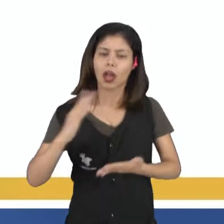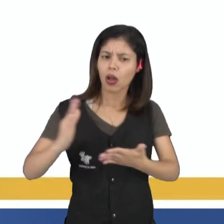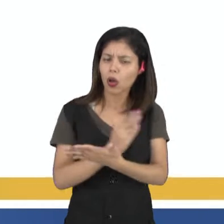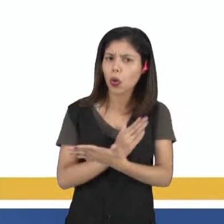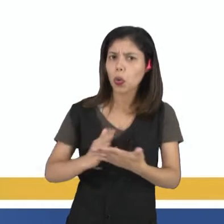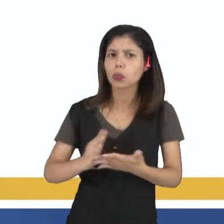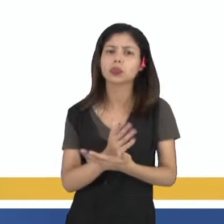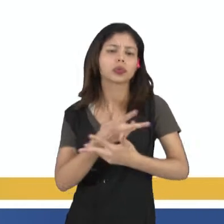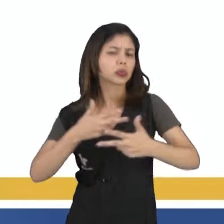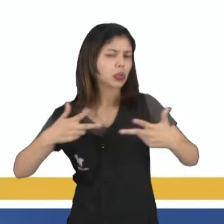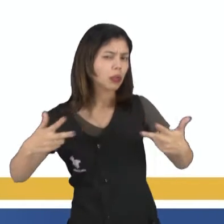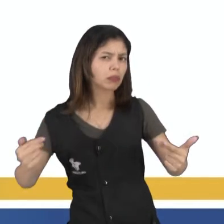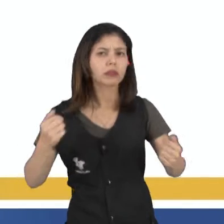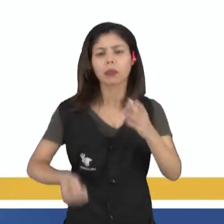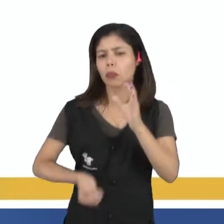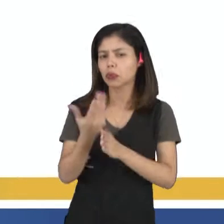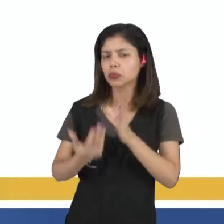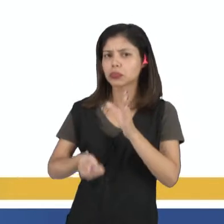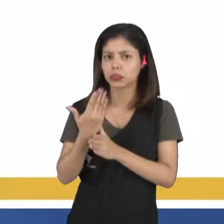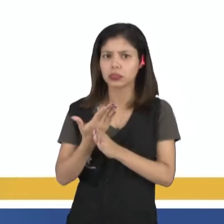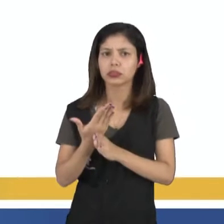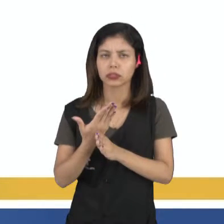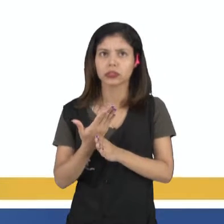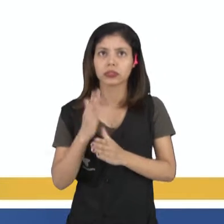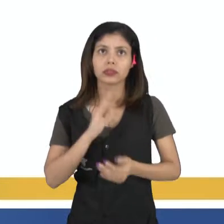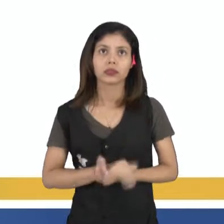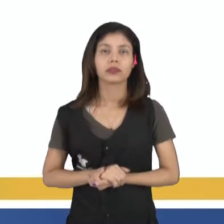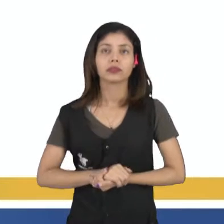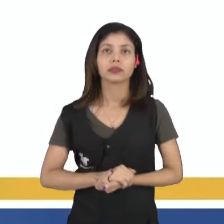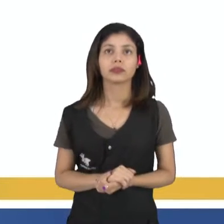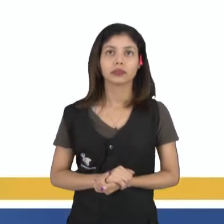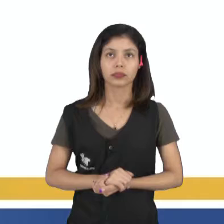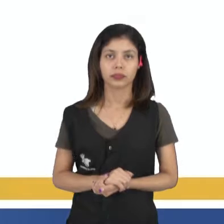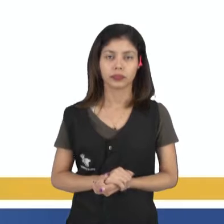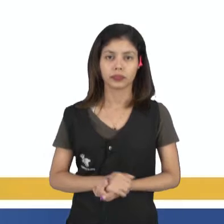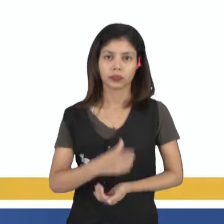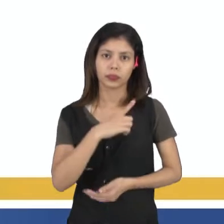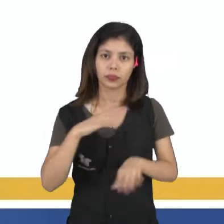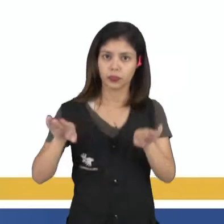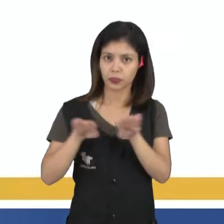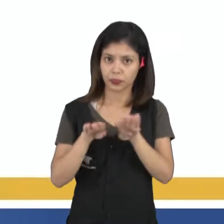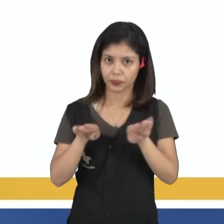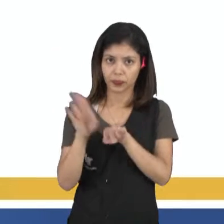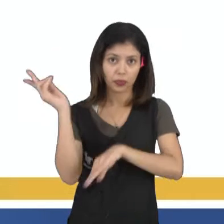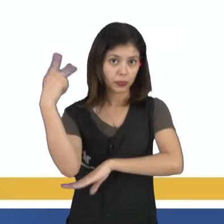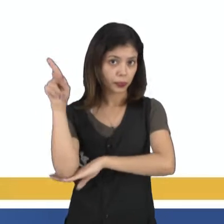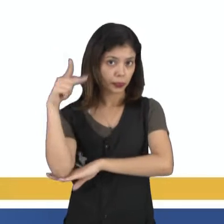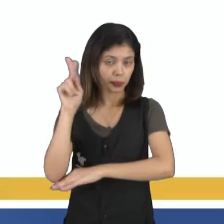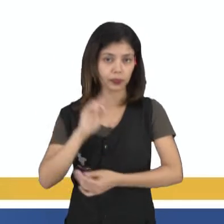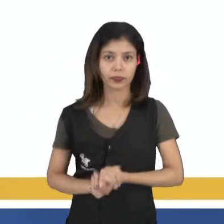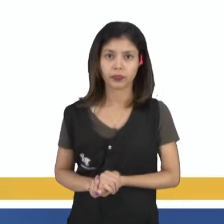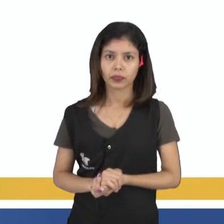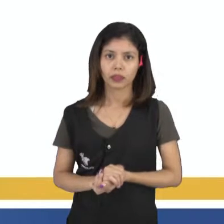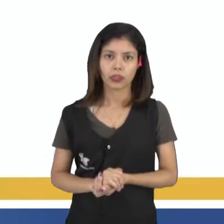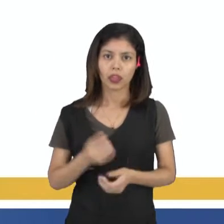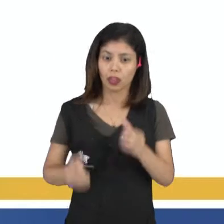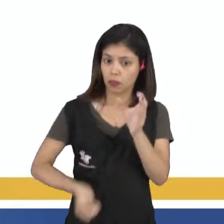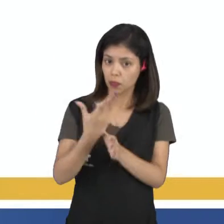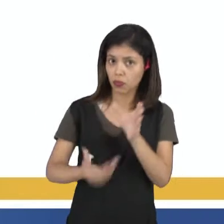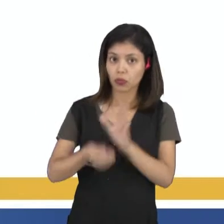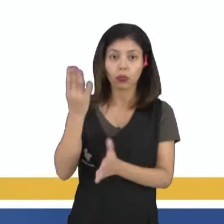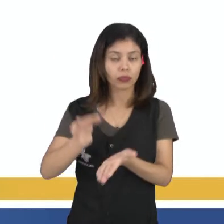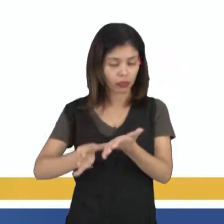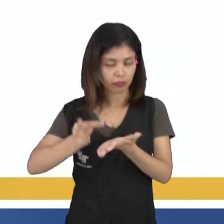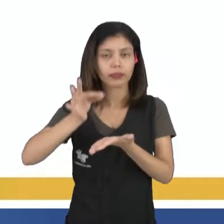até algumas modernizações algumas produções de algumas questões e aí a gente tem também nesse período a produção